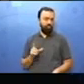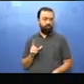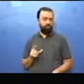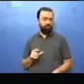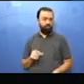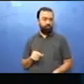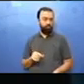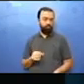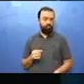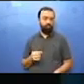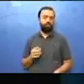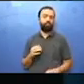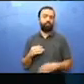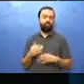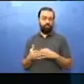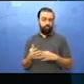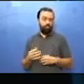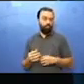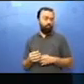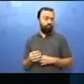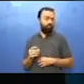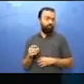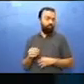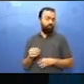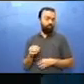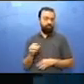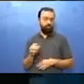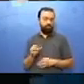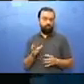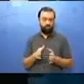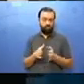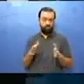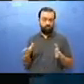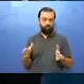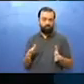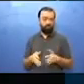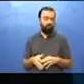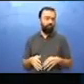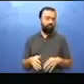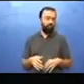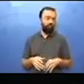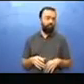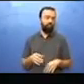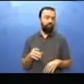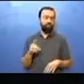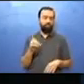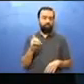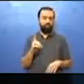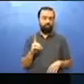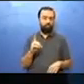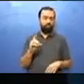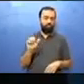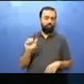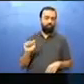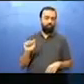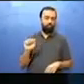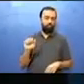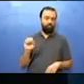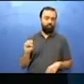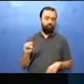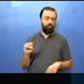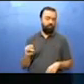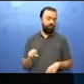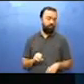U. Mas para a próxima palavra, o que nós usamos? O espaço. O cordel de quem? Das.